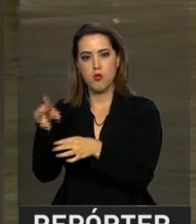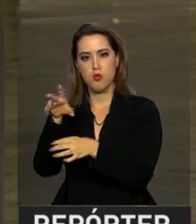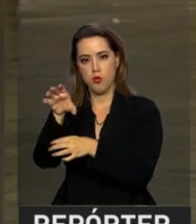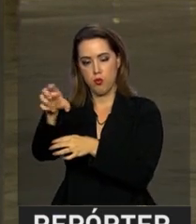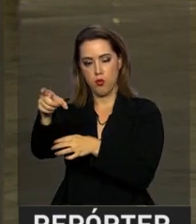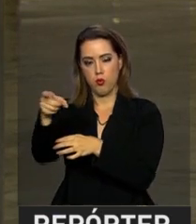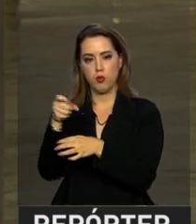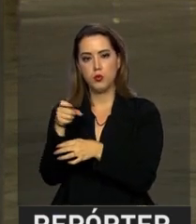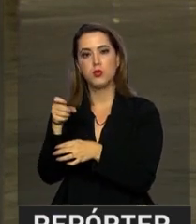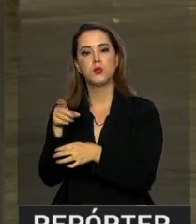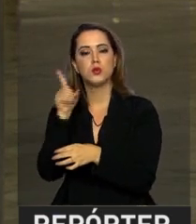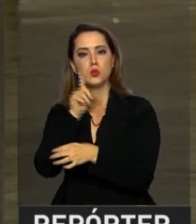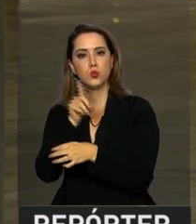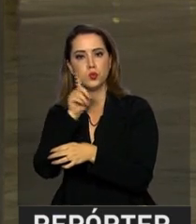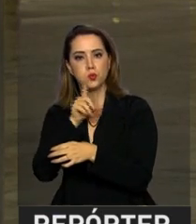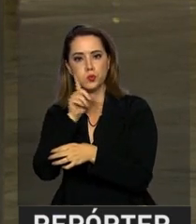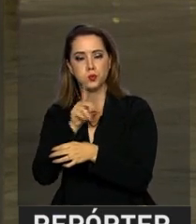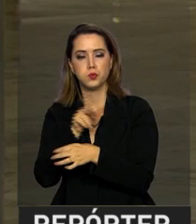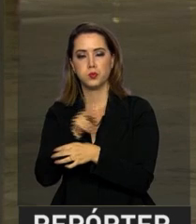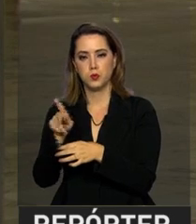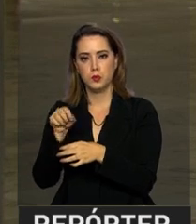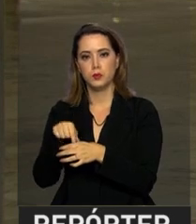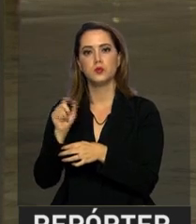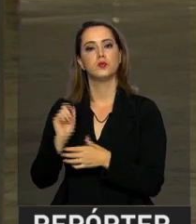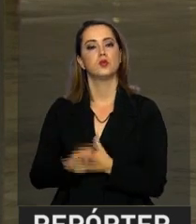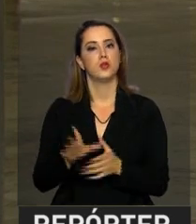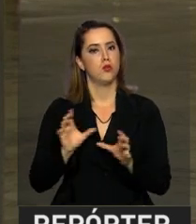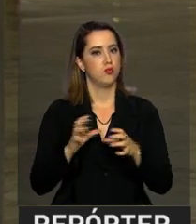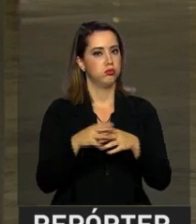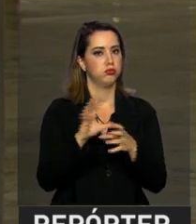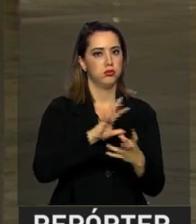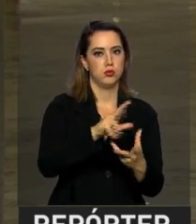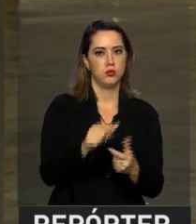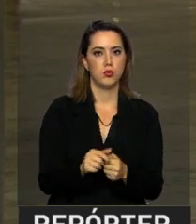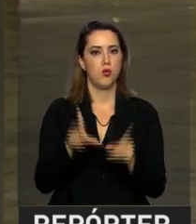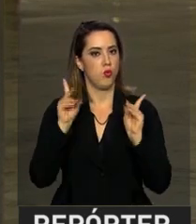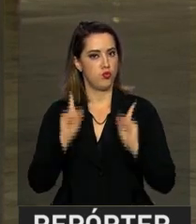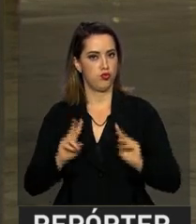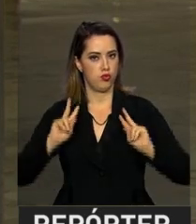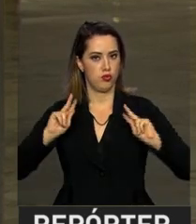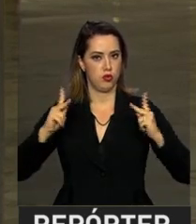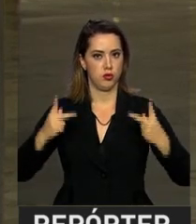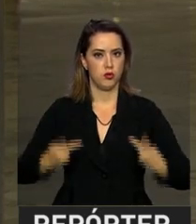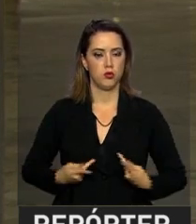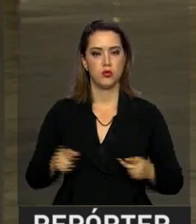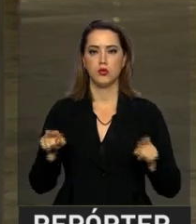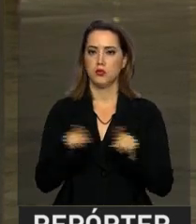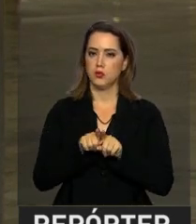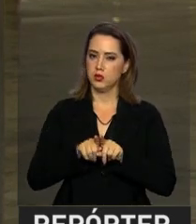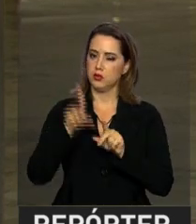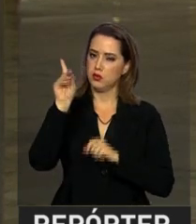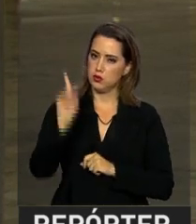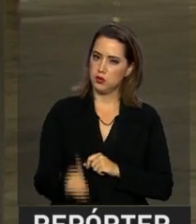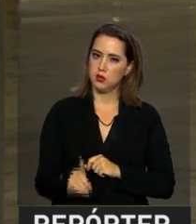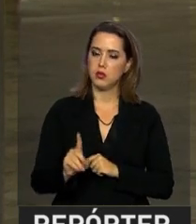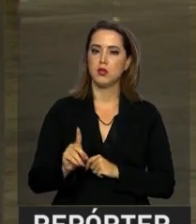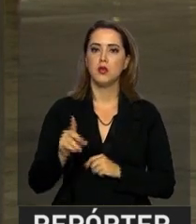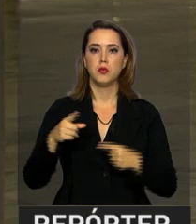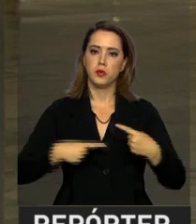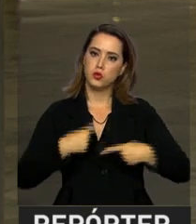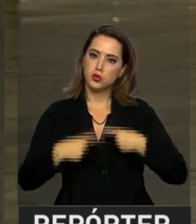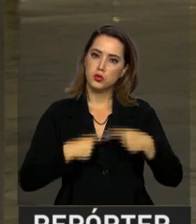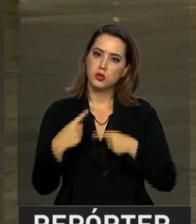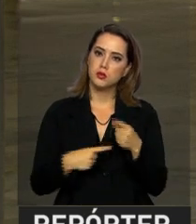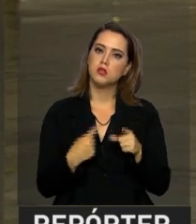desenvolve uma série de atividades ao redor do mundo ligadas a direitos humanos e direitos políticos entre elas a